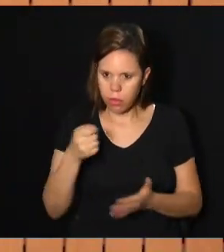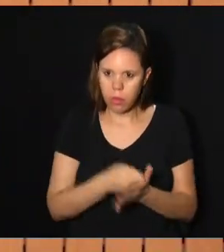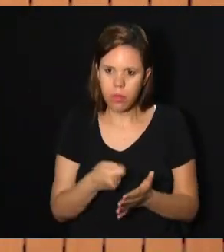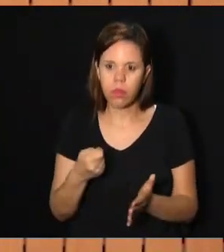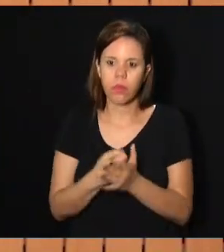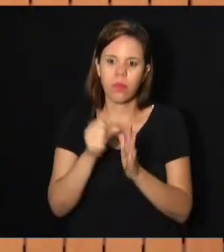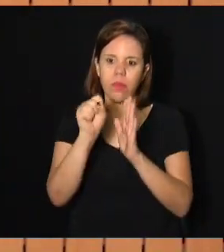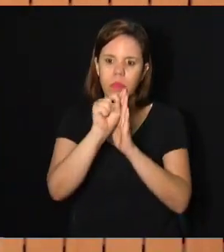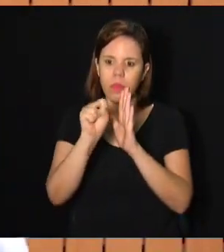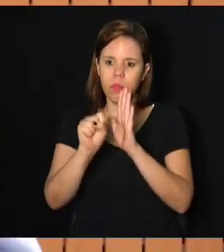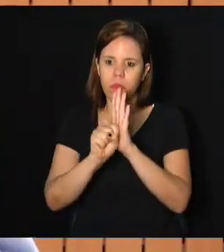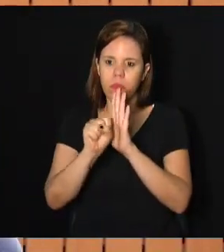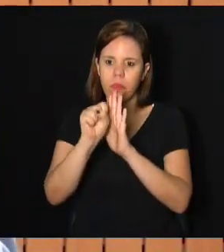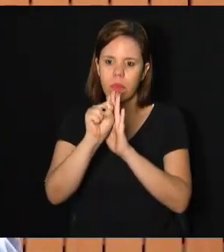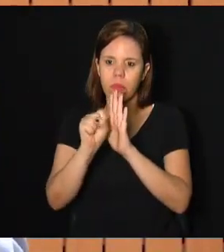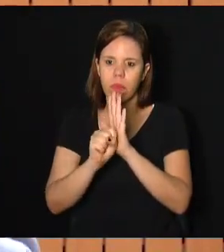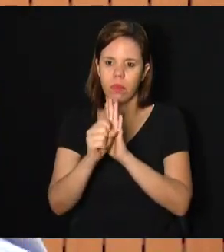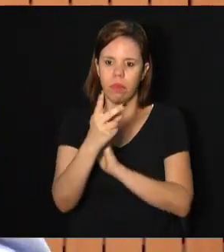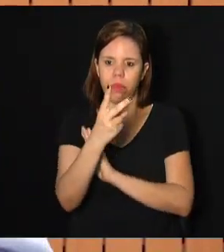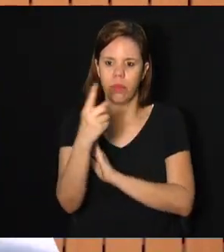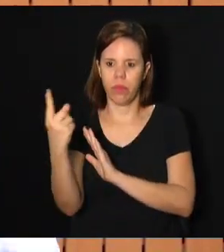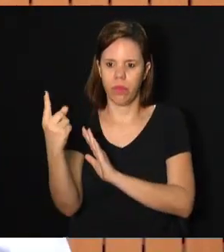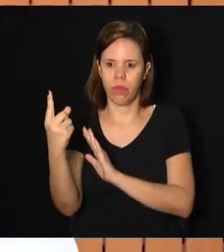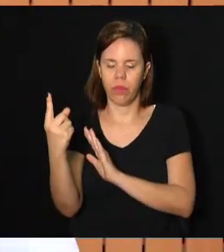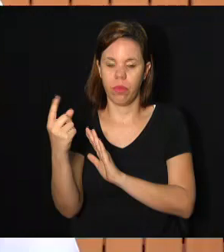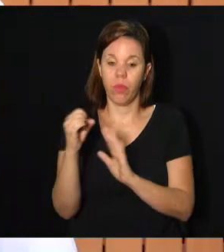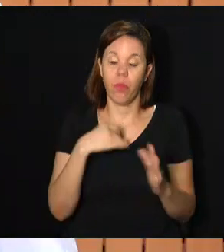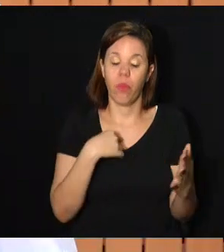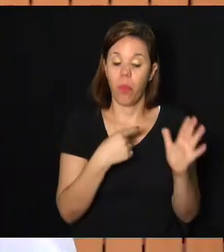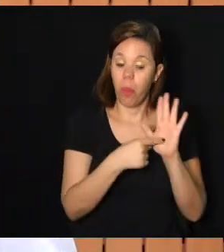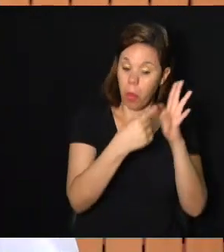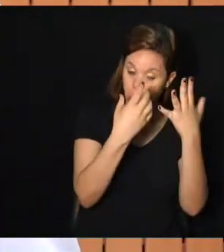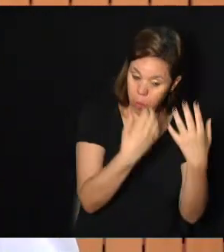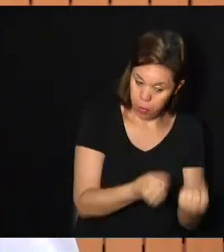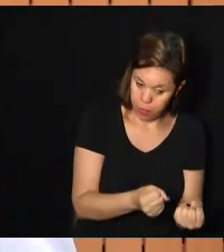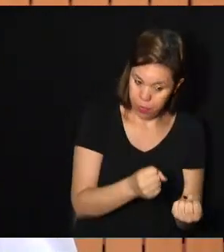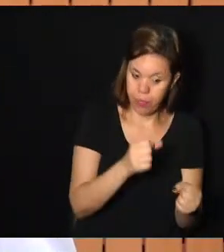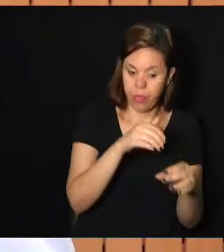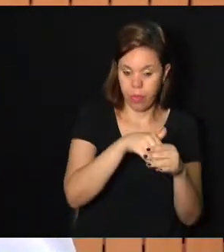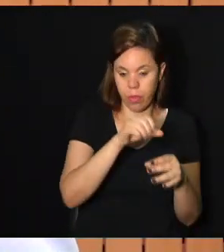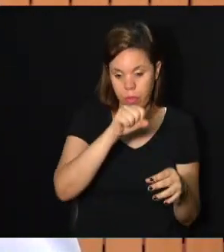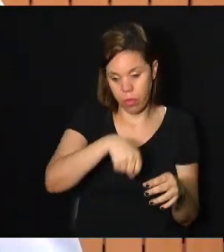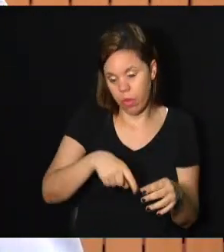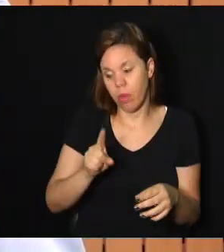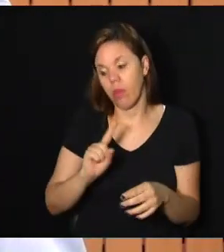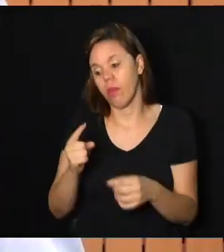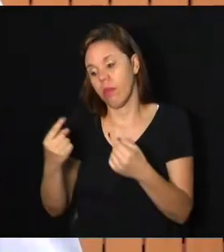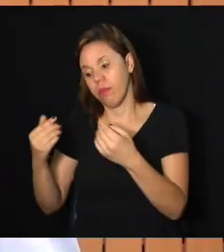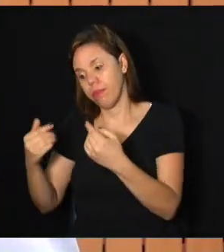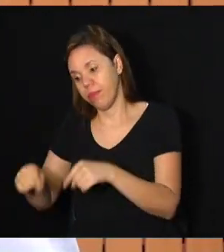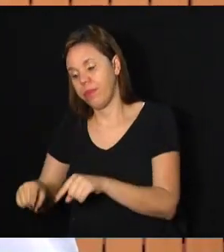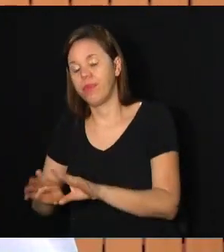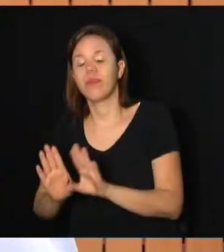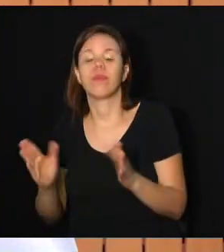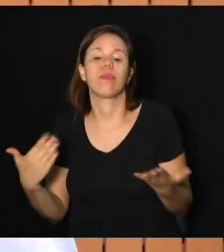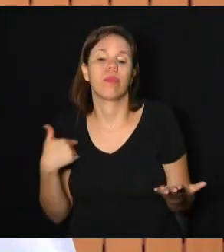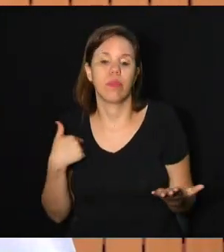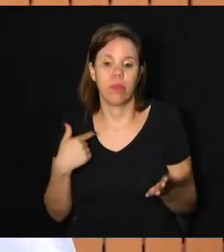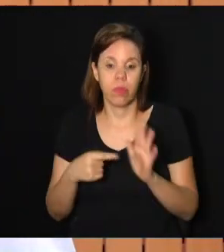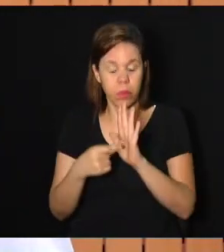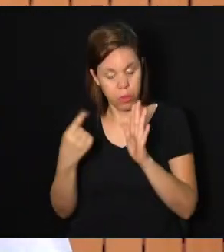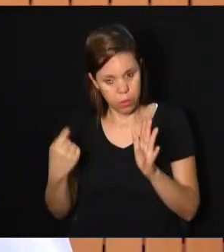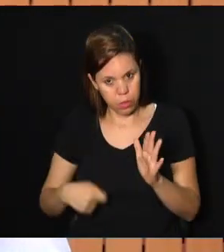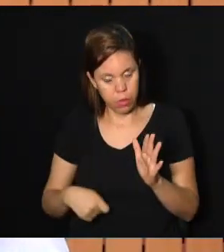transparência. Ou eu me posiciono favorável ao contrário, mas eu tenho que ter essa hombridade, essa seriedade com o município, com